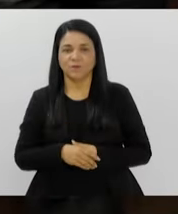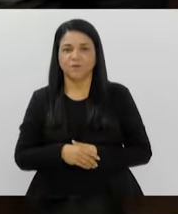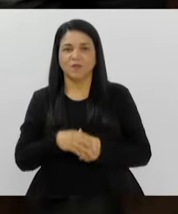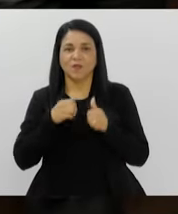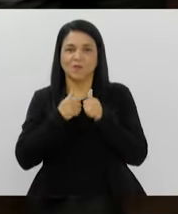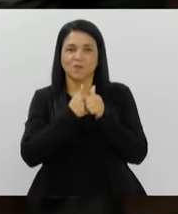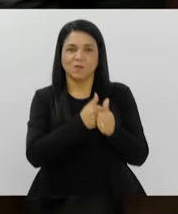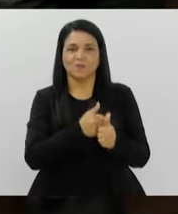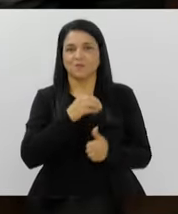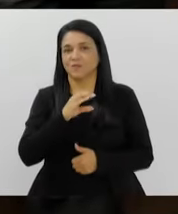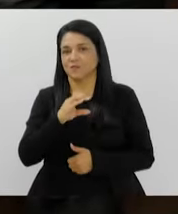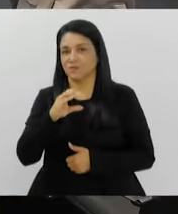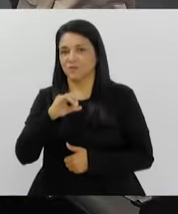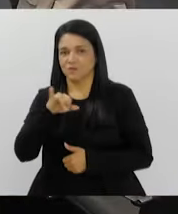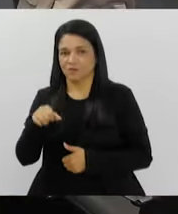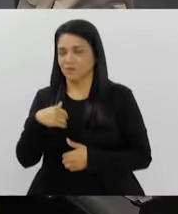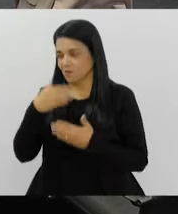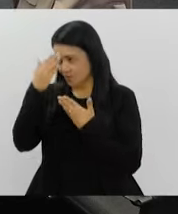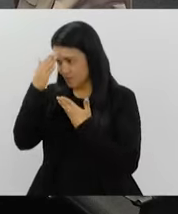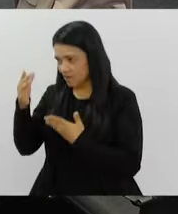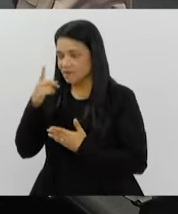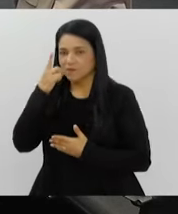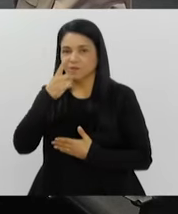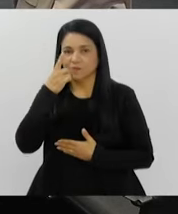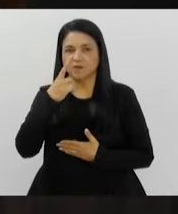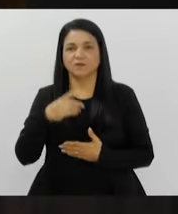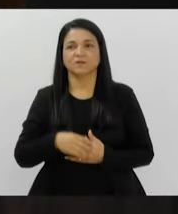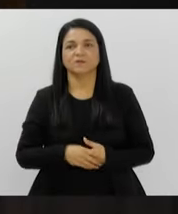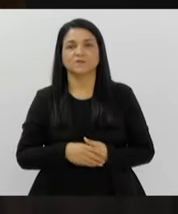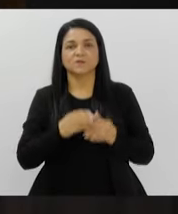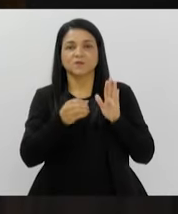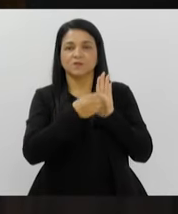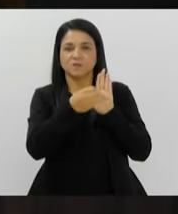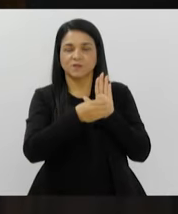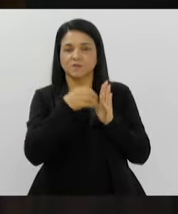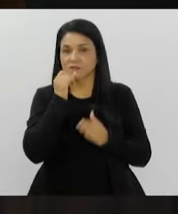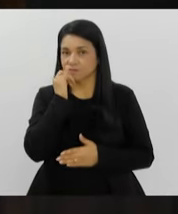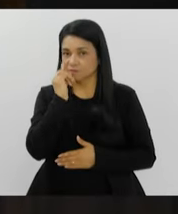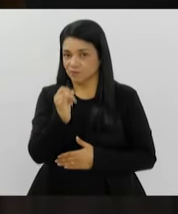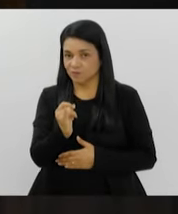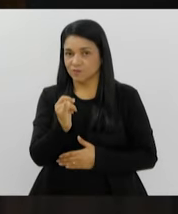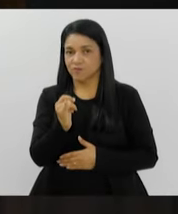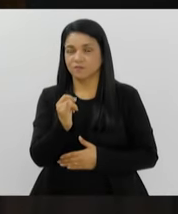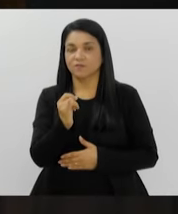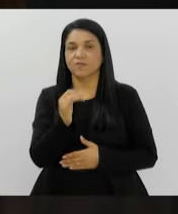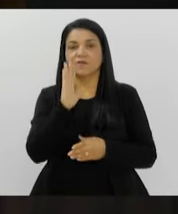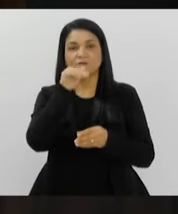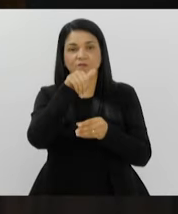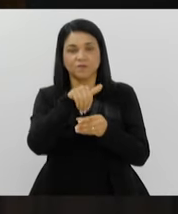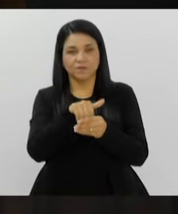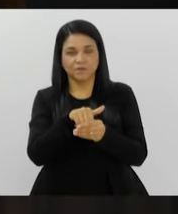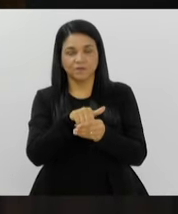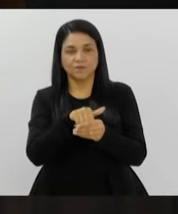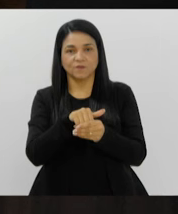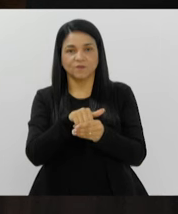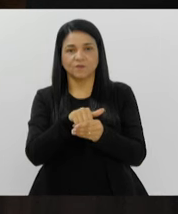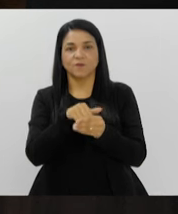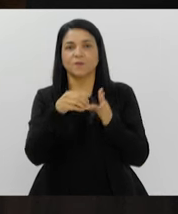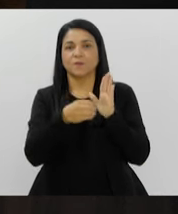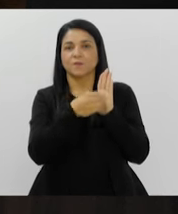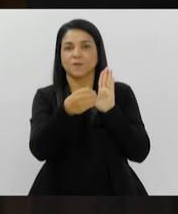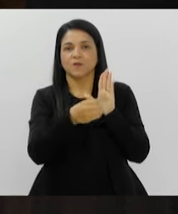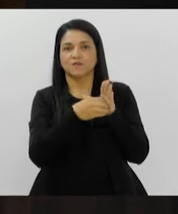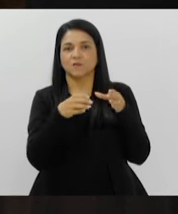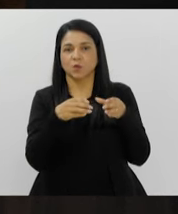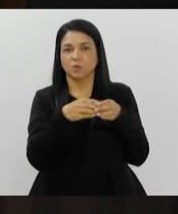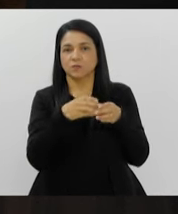Acompanha a CCJ. Muito obrigado, deputado Elton Cristo. Com os pareceres emitidos em votação, o parecer da